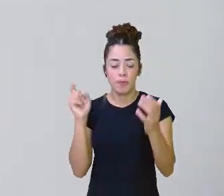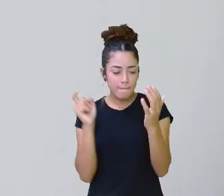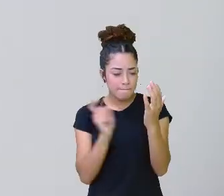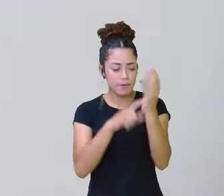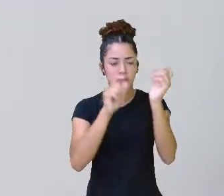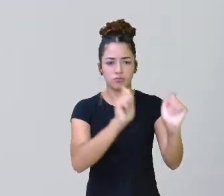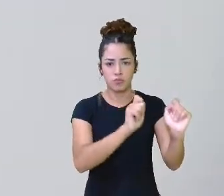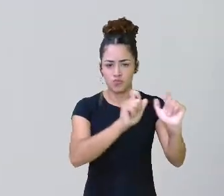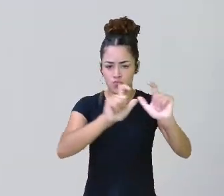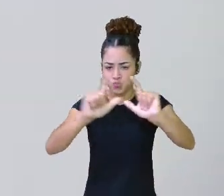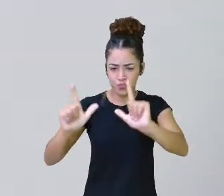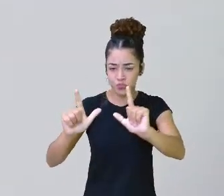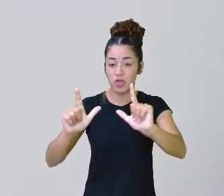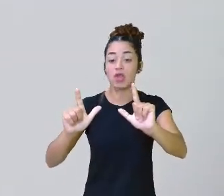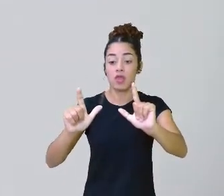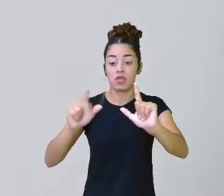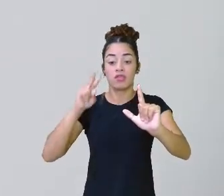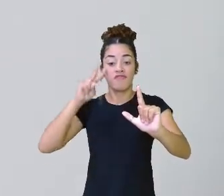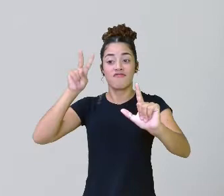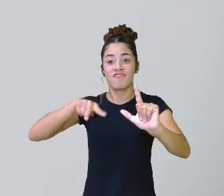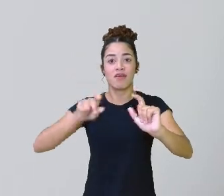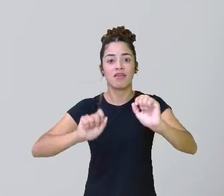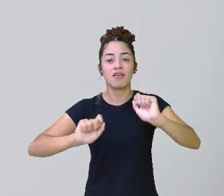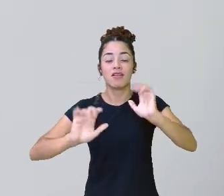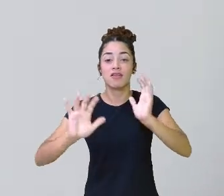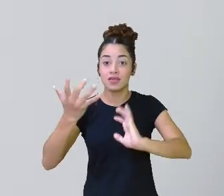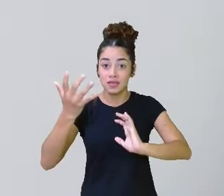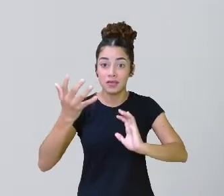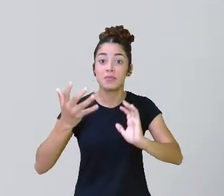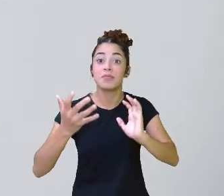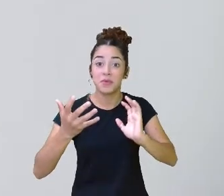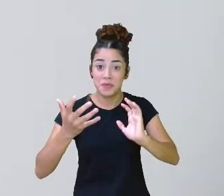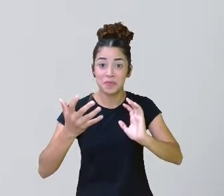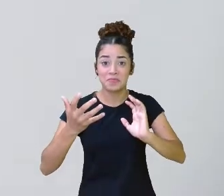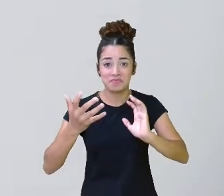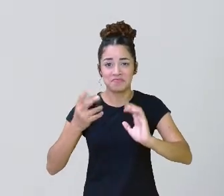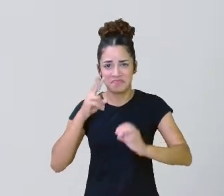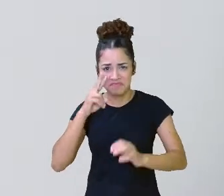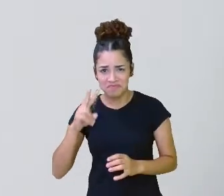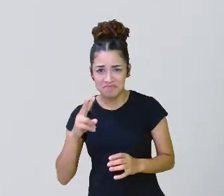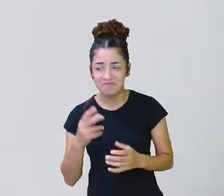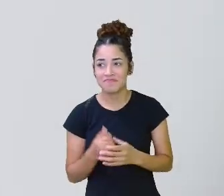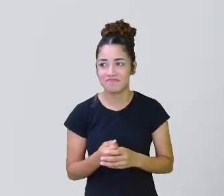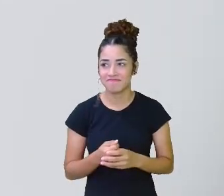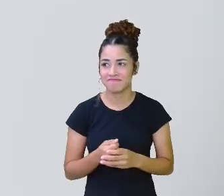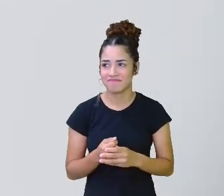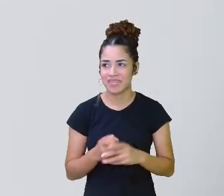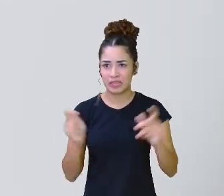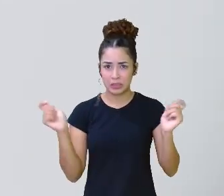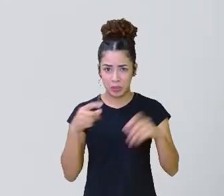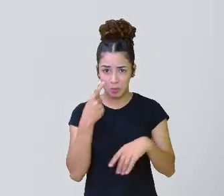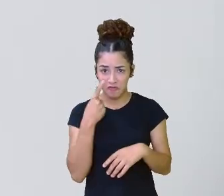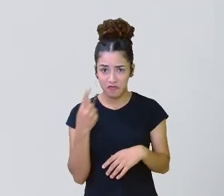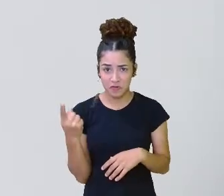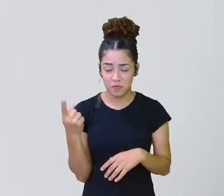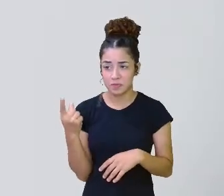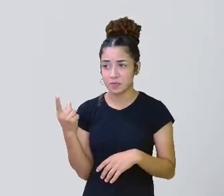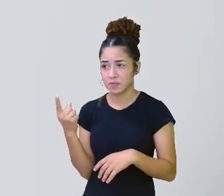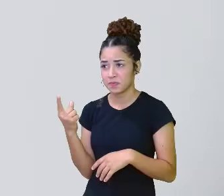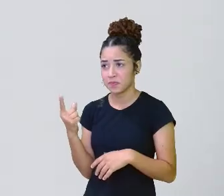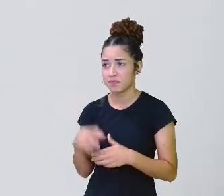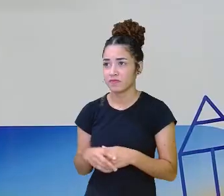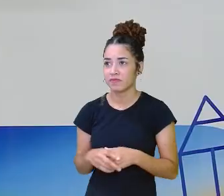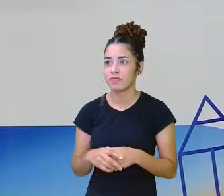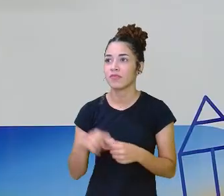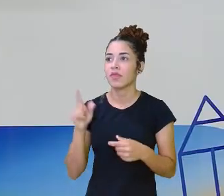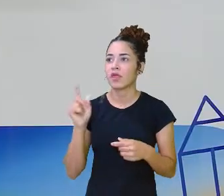vou direto para o clima, olha só, tá vendo? O climazinho aparecendo aqui, ó. Porque é